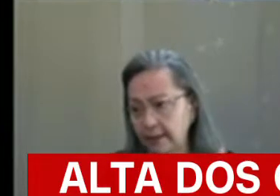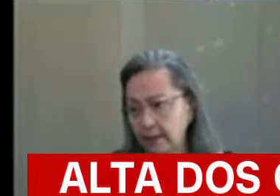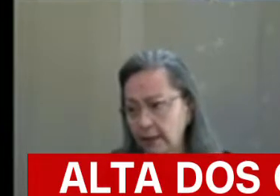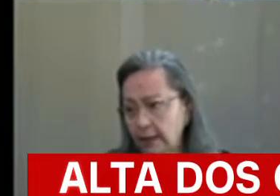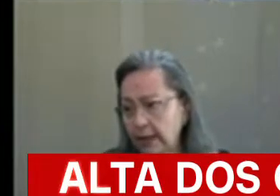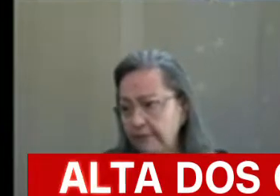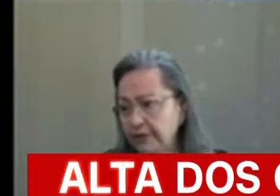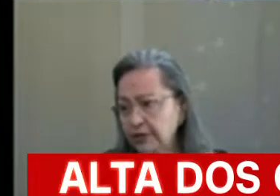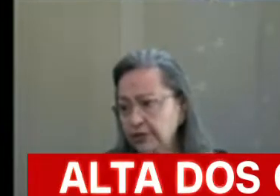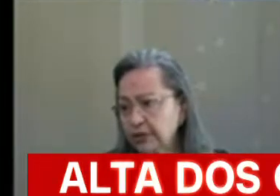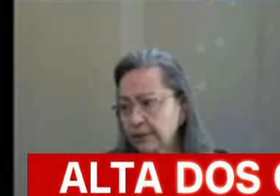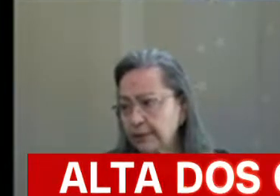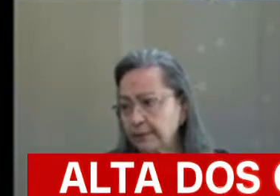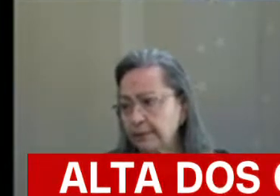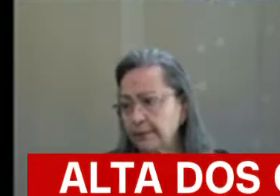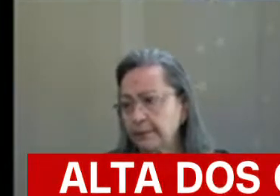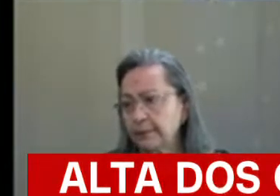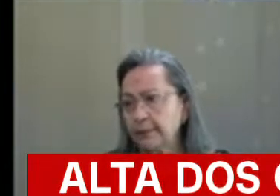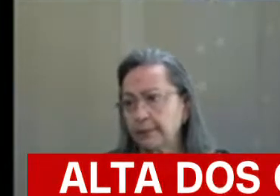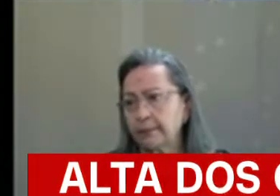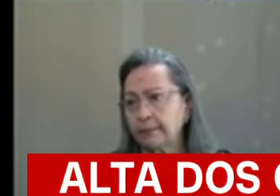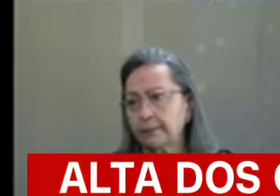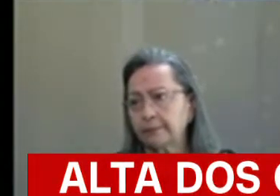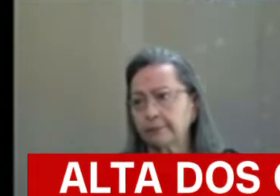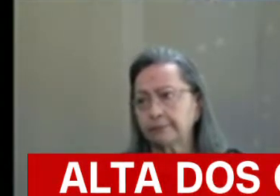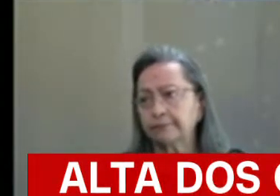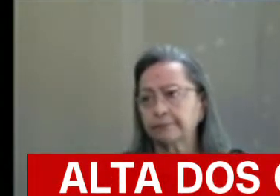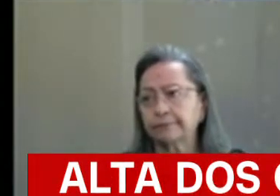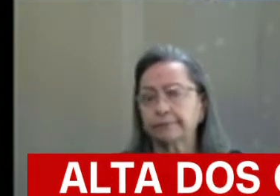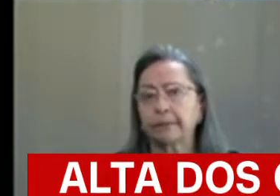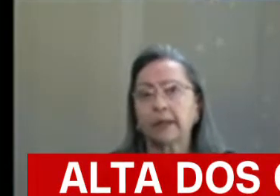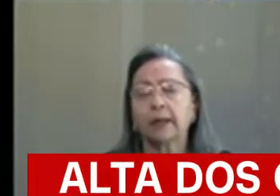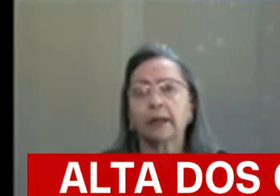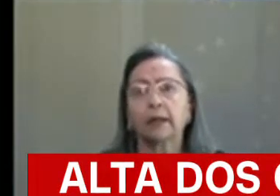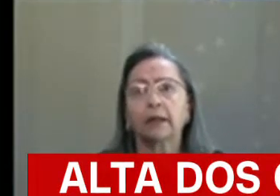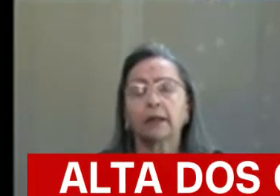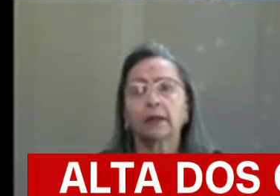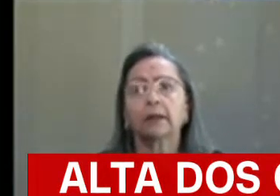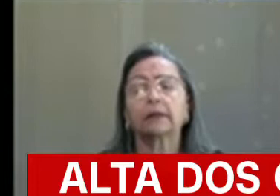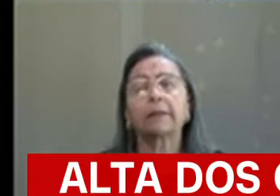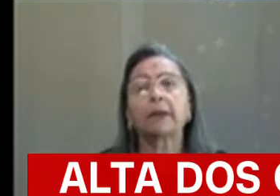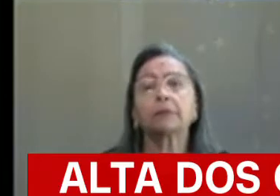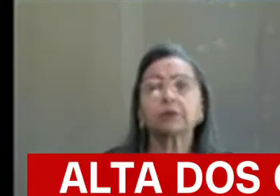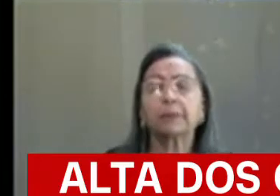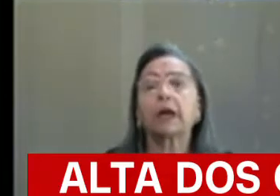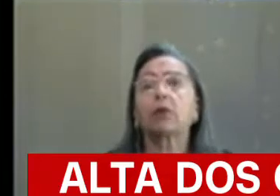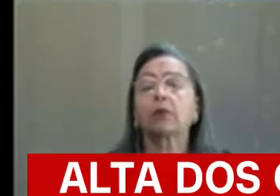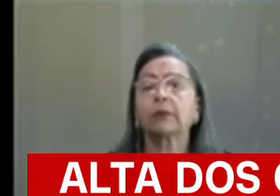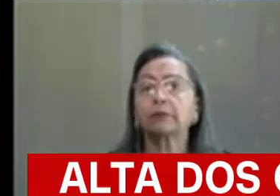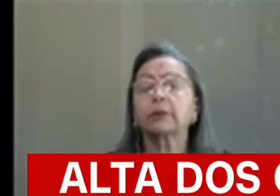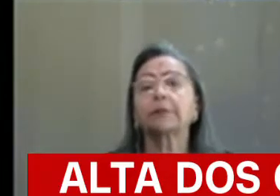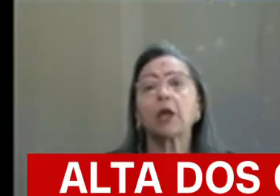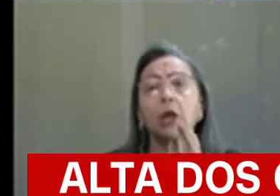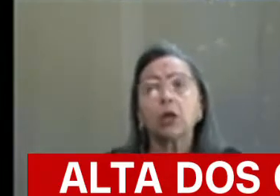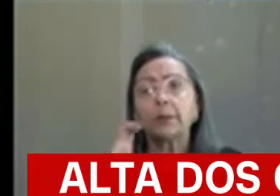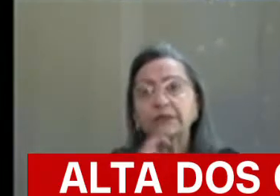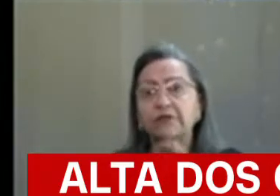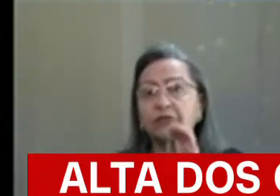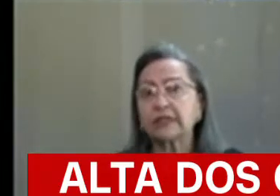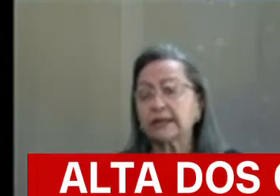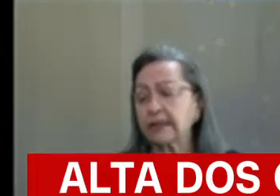e prestação de serviços de transporte interestadual, intermunicipal e de comunicação,